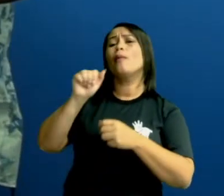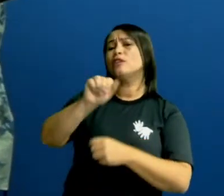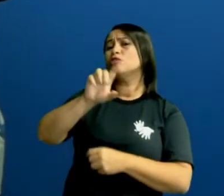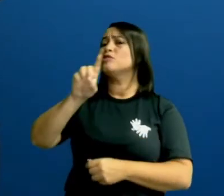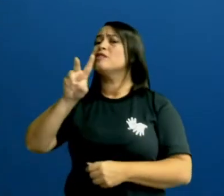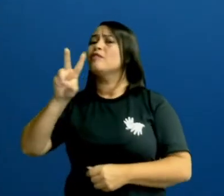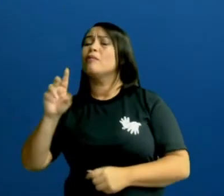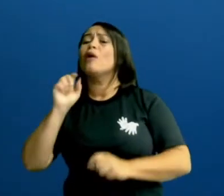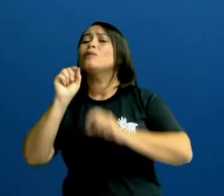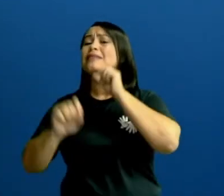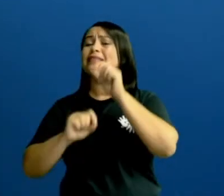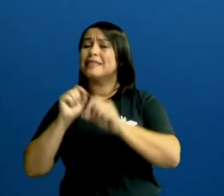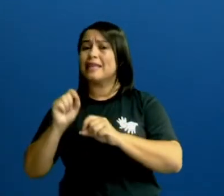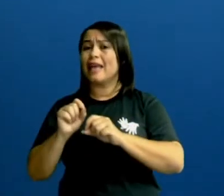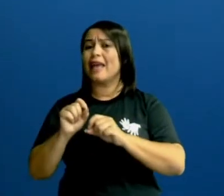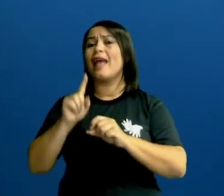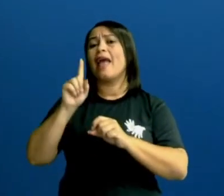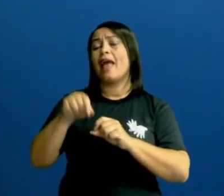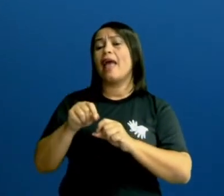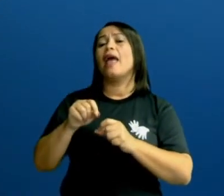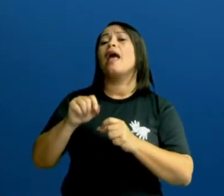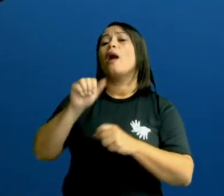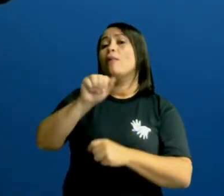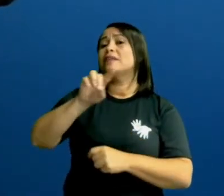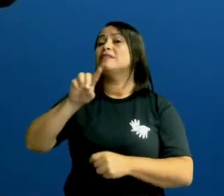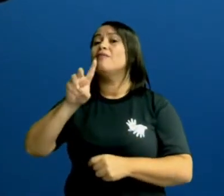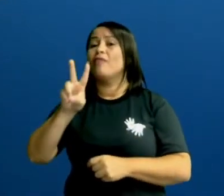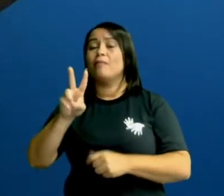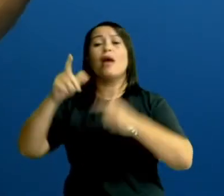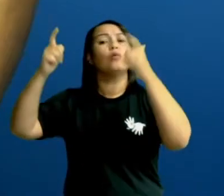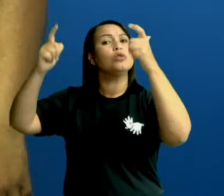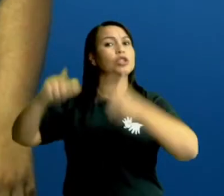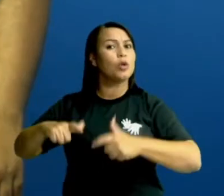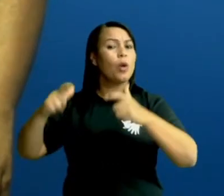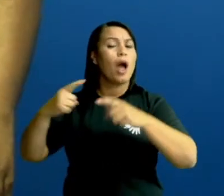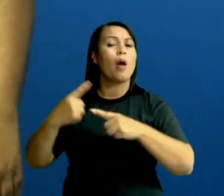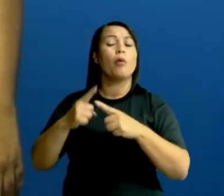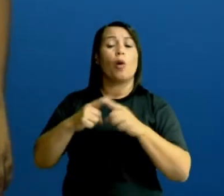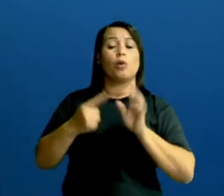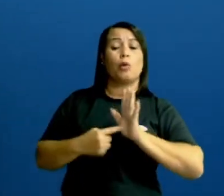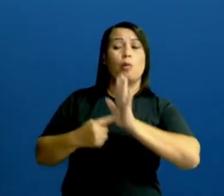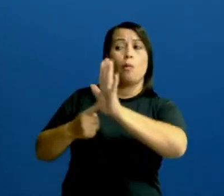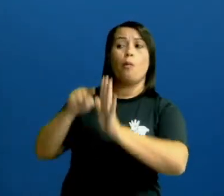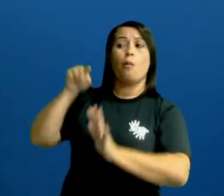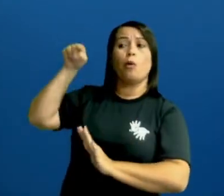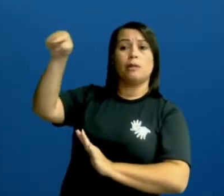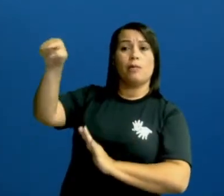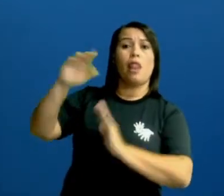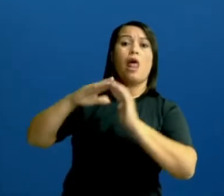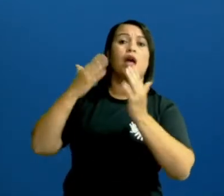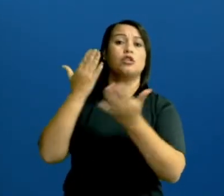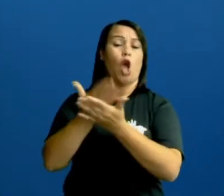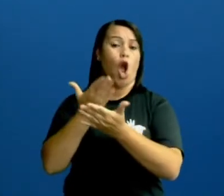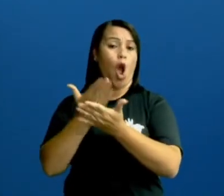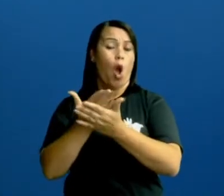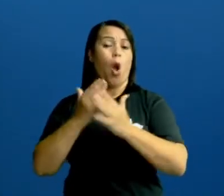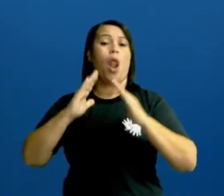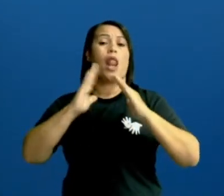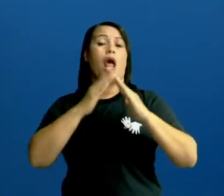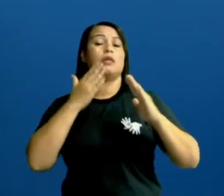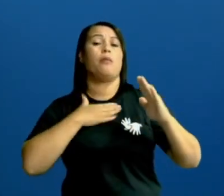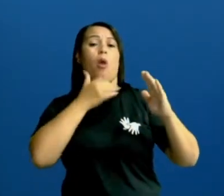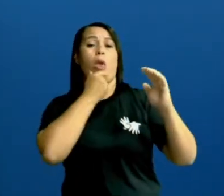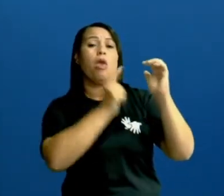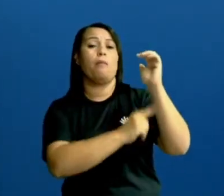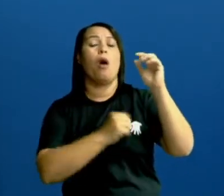vez, hortifruti é um adjunto adverbial de lugar. Por quê? Quando eu aponto na escola, na casa do meu irmão,